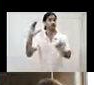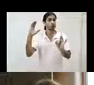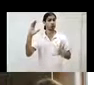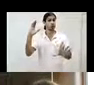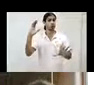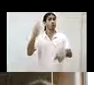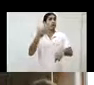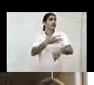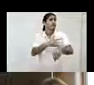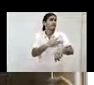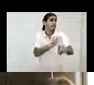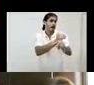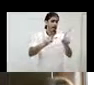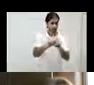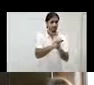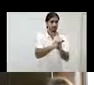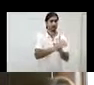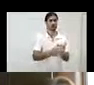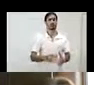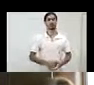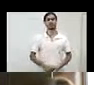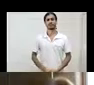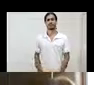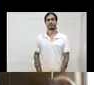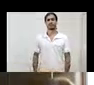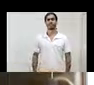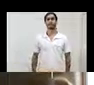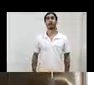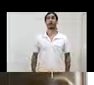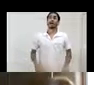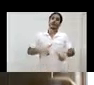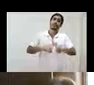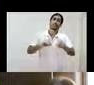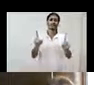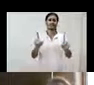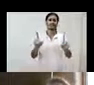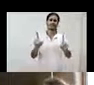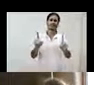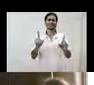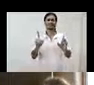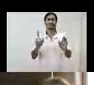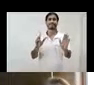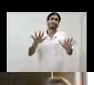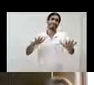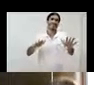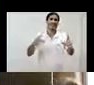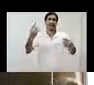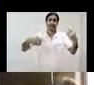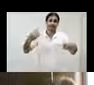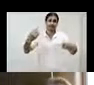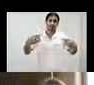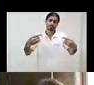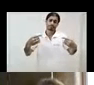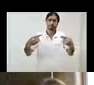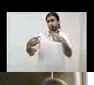mas aí é uma questão que nós não avançamos muito nesse debate. Alguns consideram como ciências humanas, outros vão